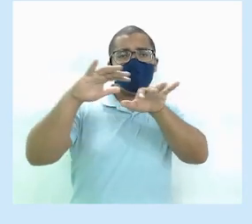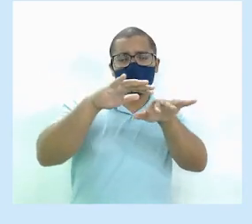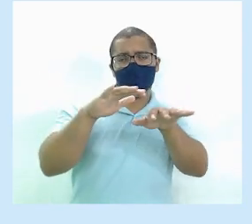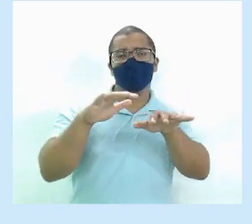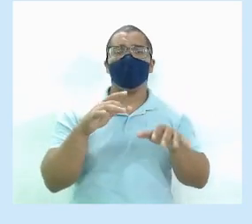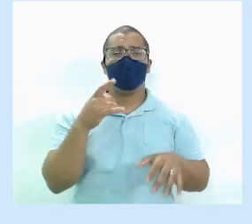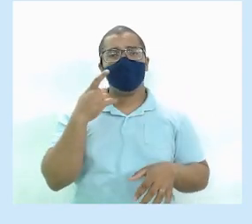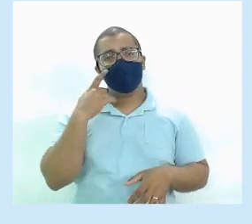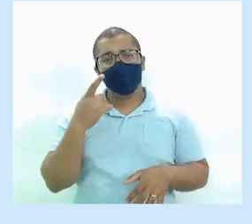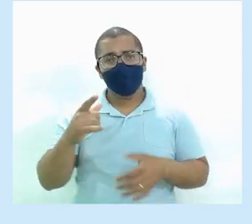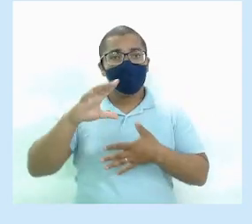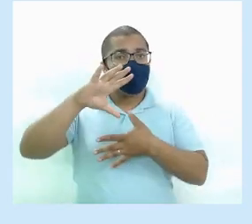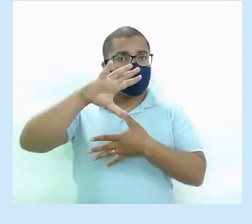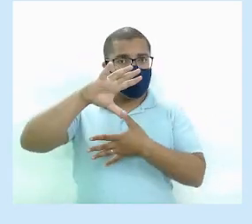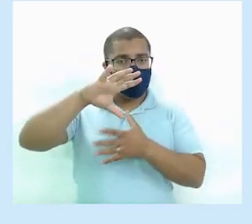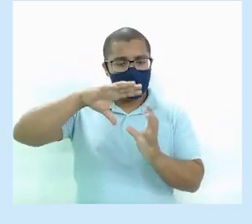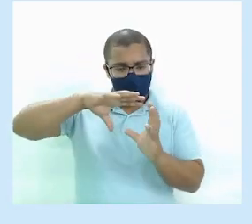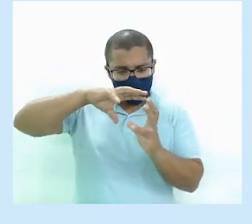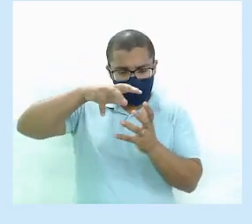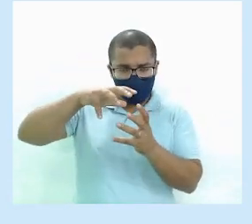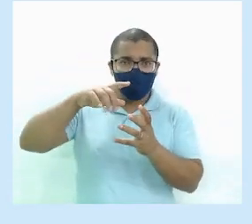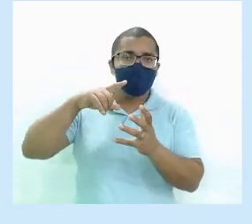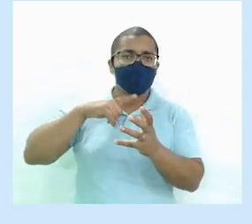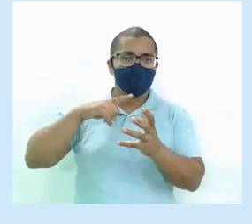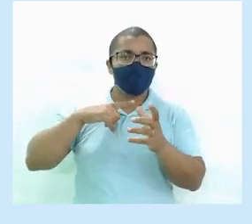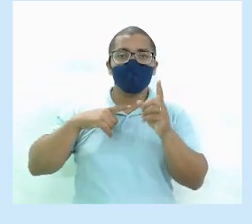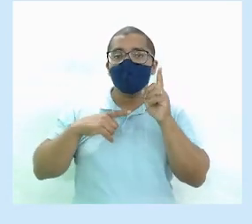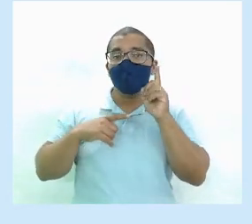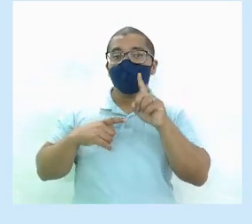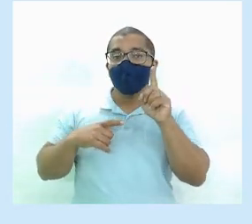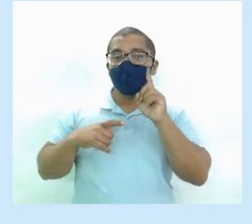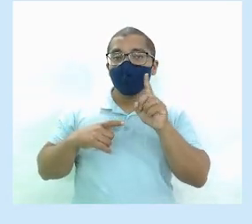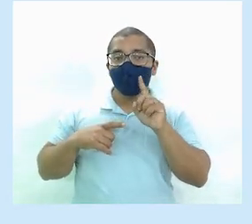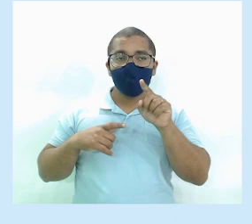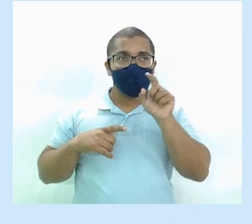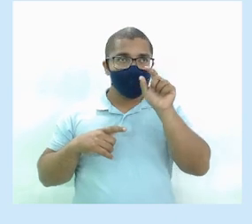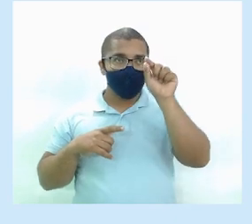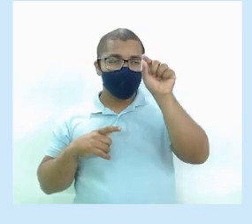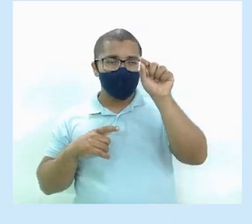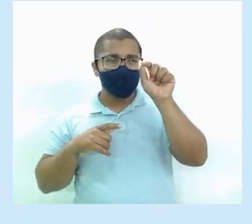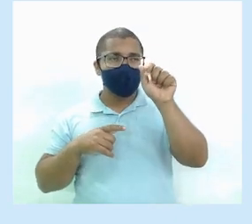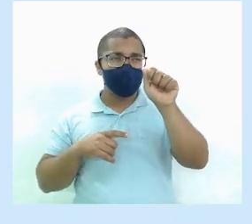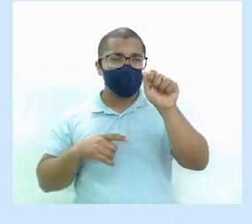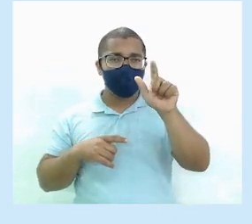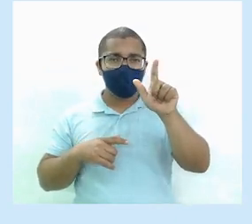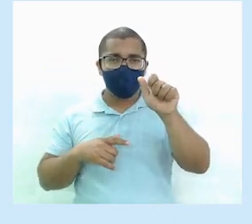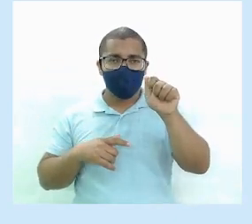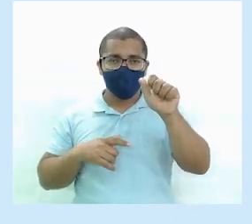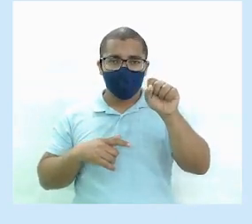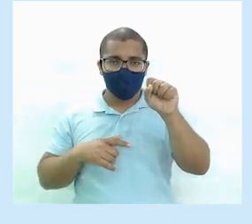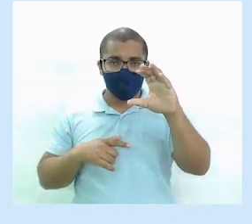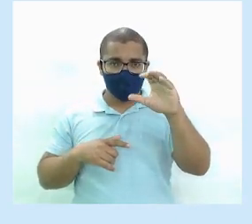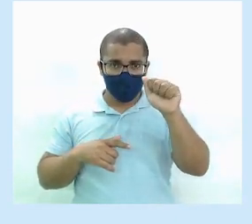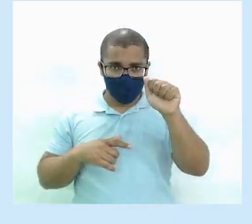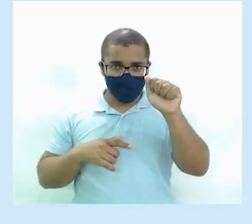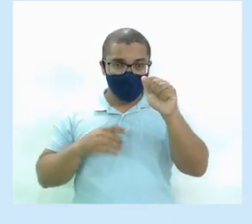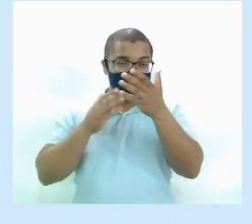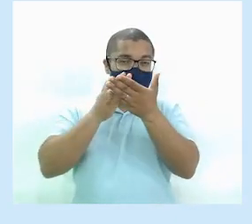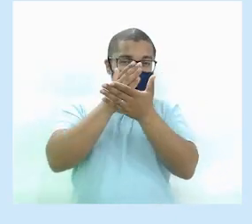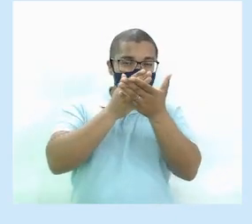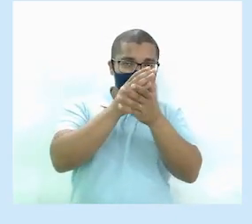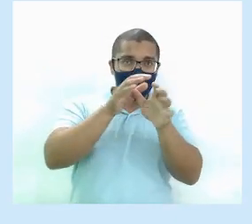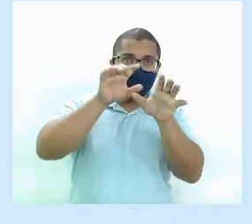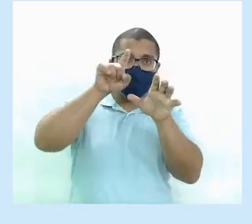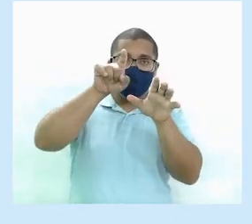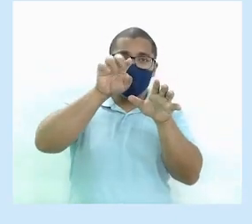temos os Estados Unidos, que é aquela parte do Alasca, praticamente tem uma fronteira com a Rússia,